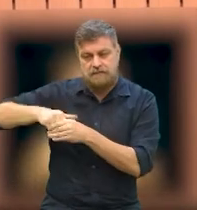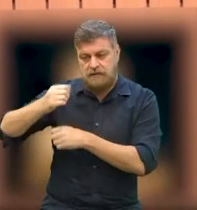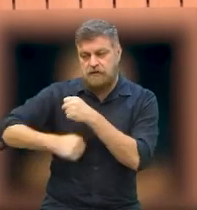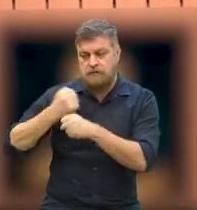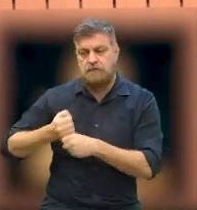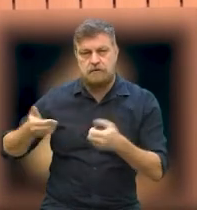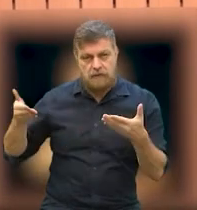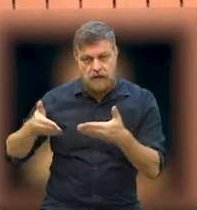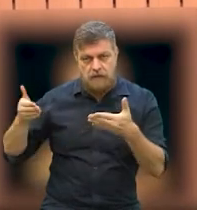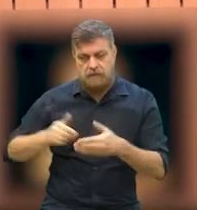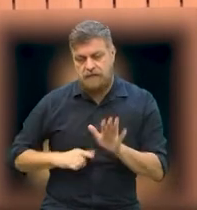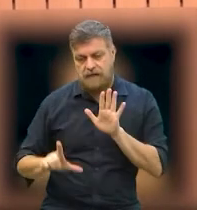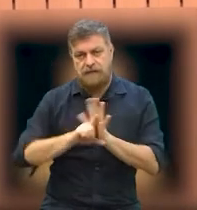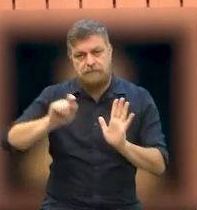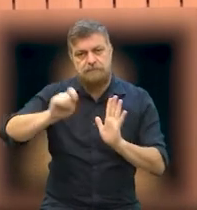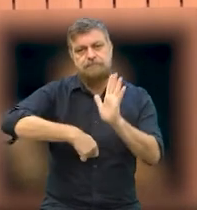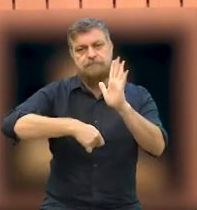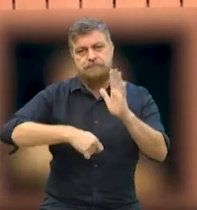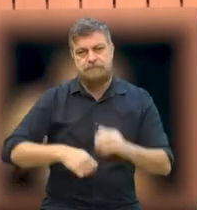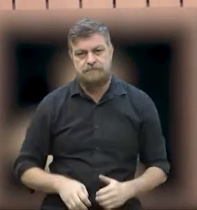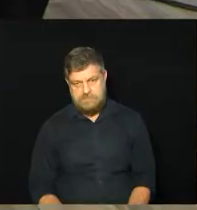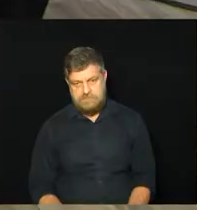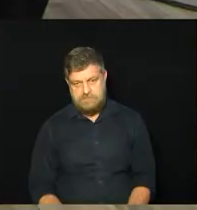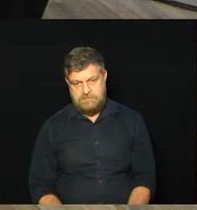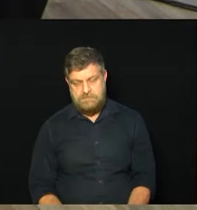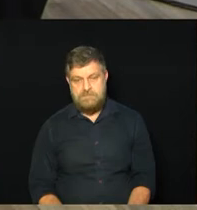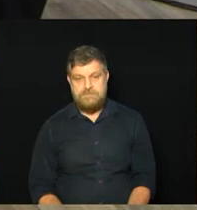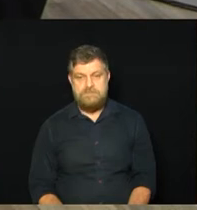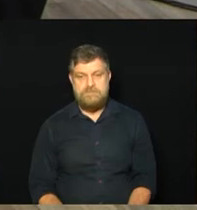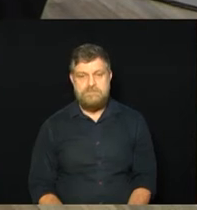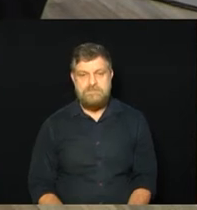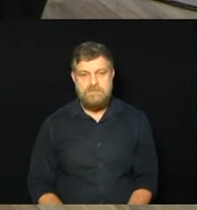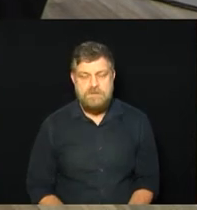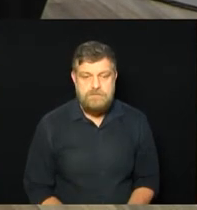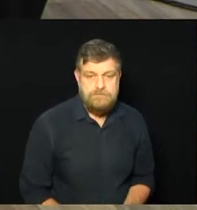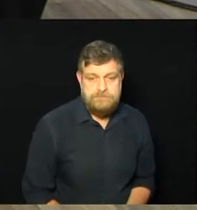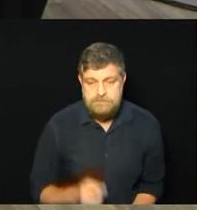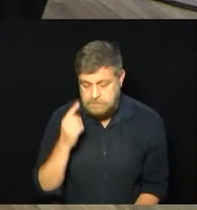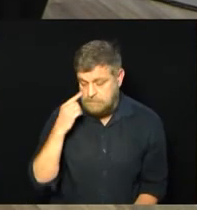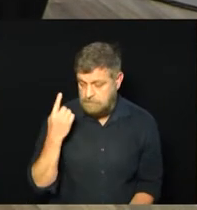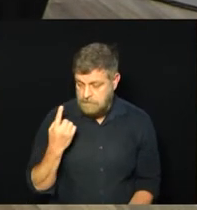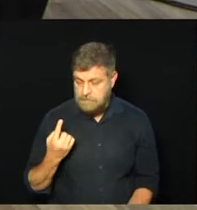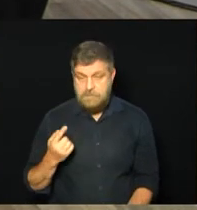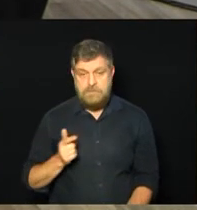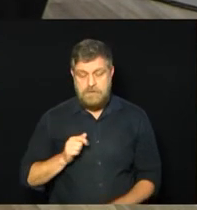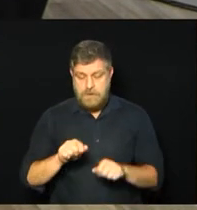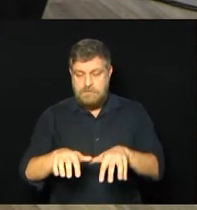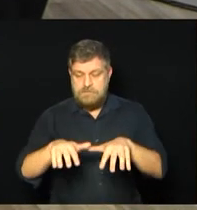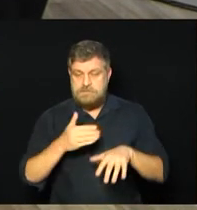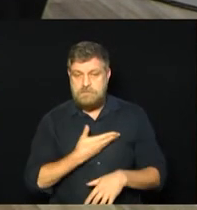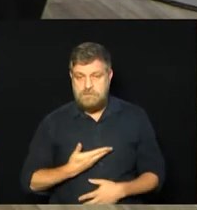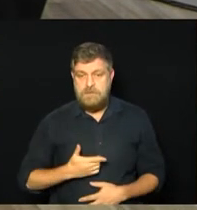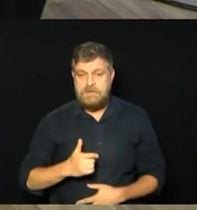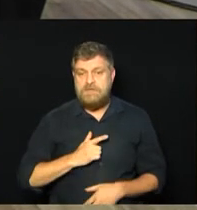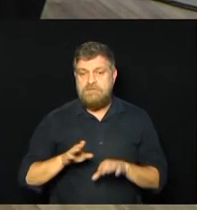votar nesse ano legislativo para que se torne lei ainda esse ano. Mirna Abreu, além das audiências públicas, nós